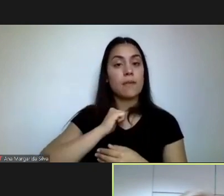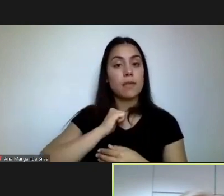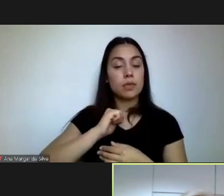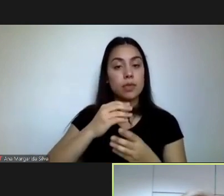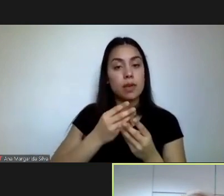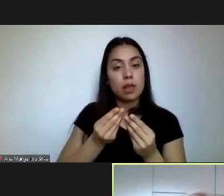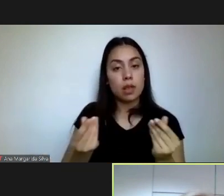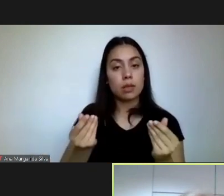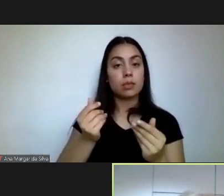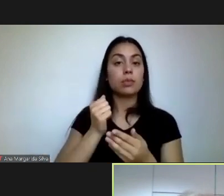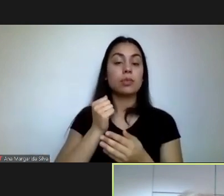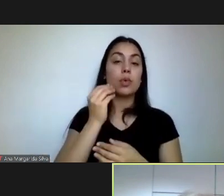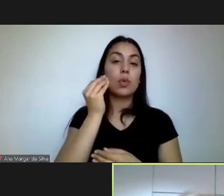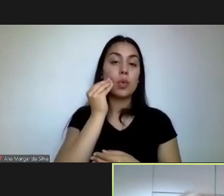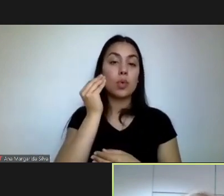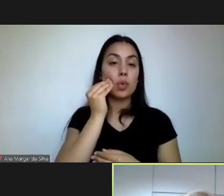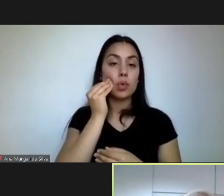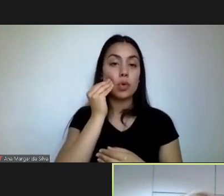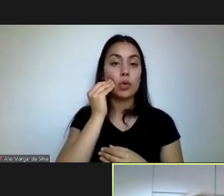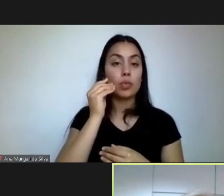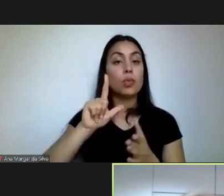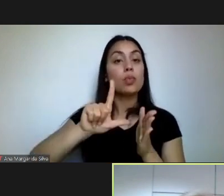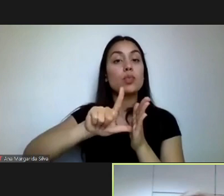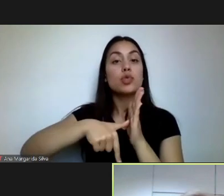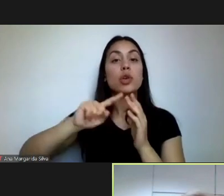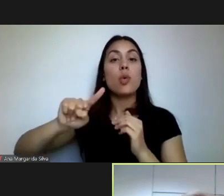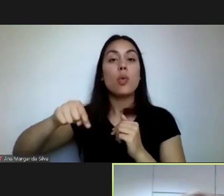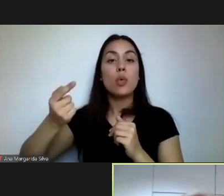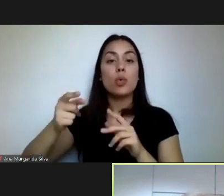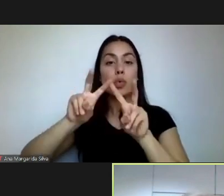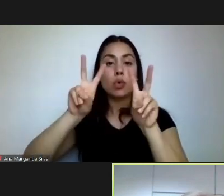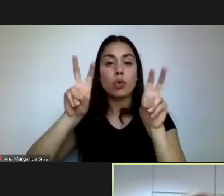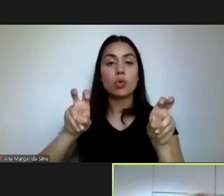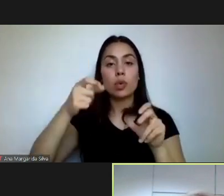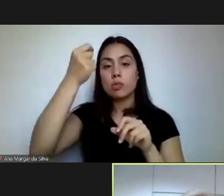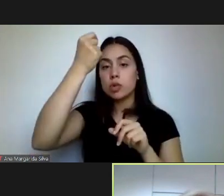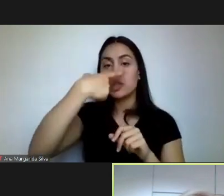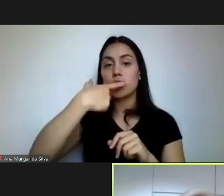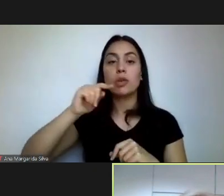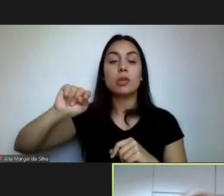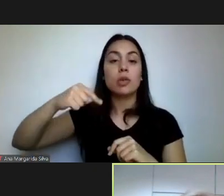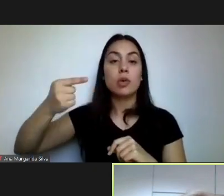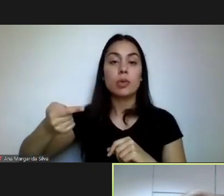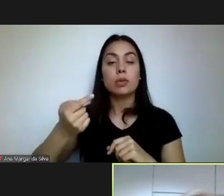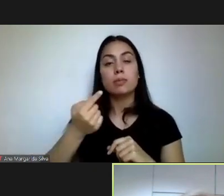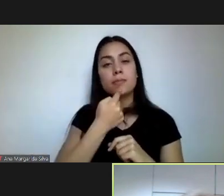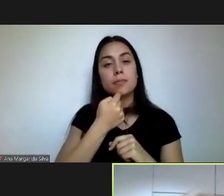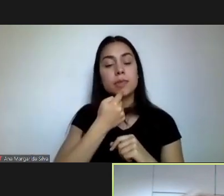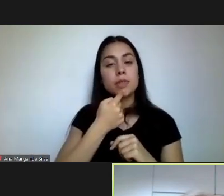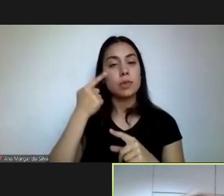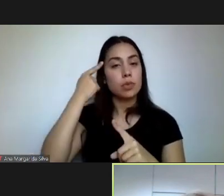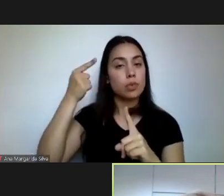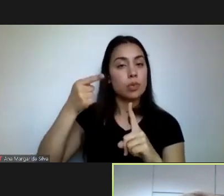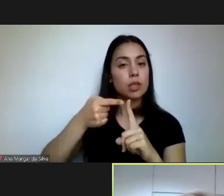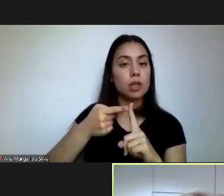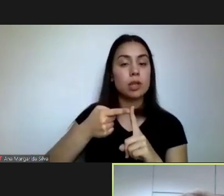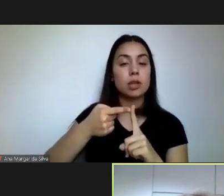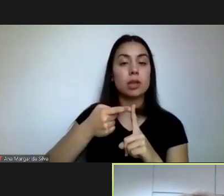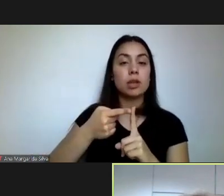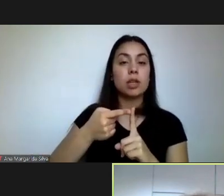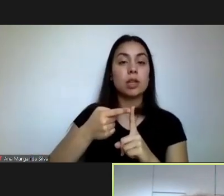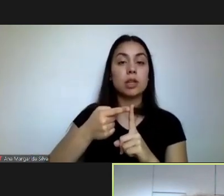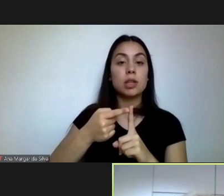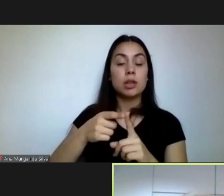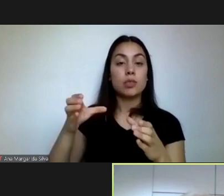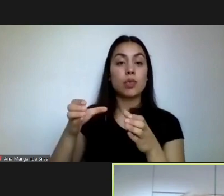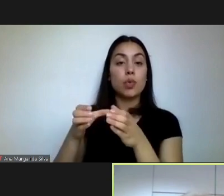que se chama Uma Outra História, para mostrar que quando chegamos a outras nações, a outros povos, eles não eram